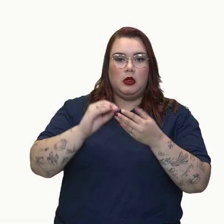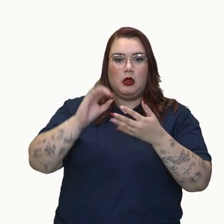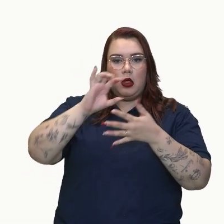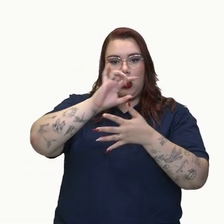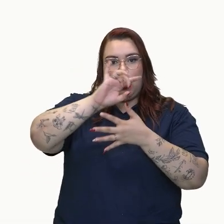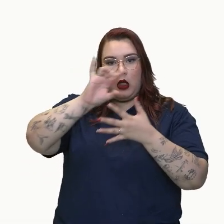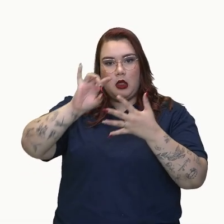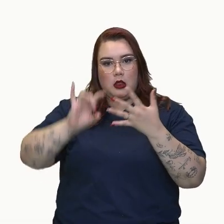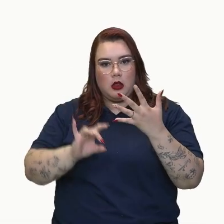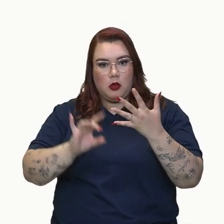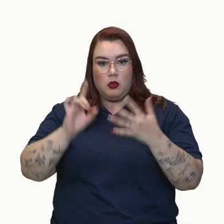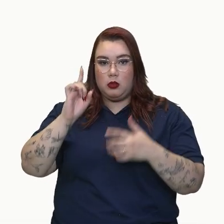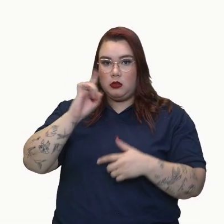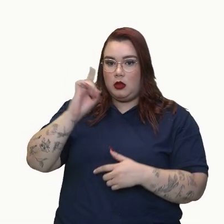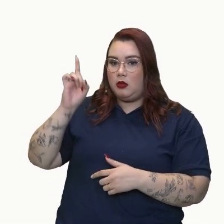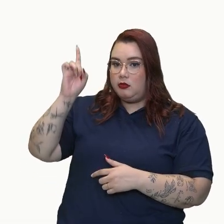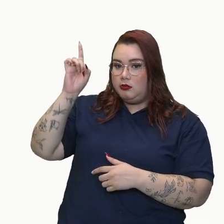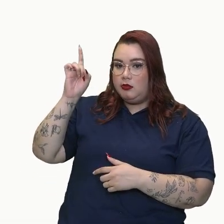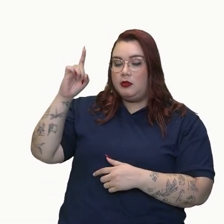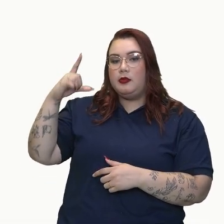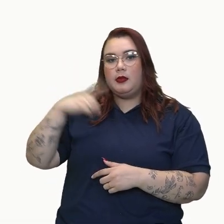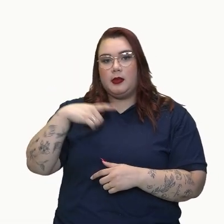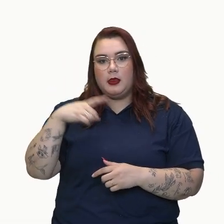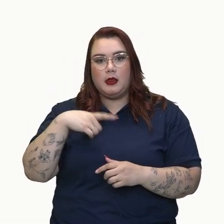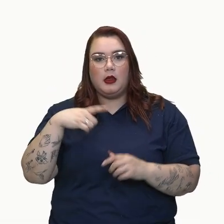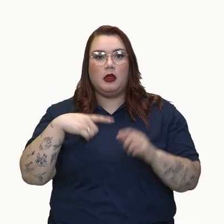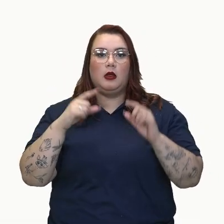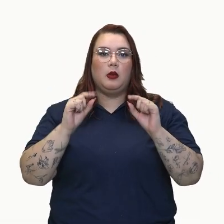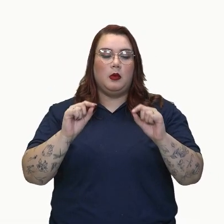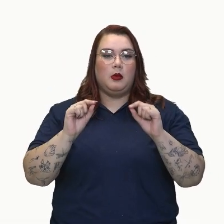aqui, ela vai ter a sua